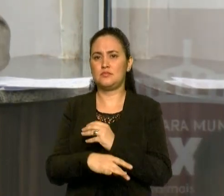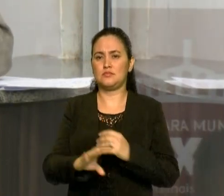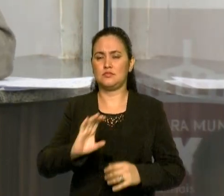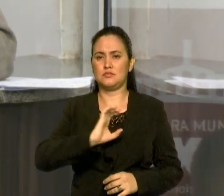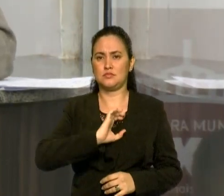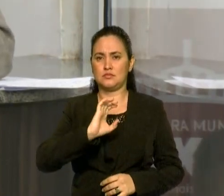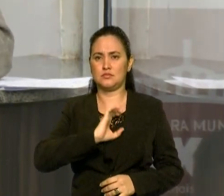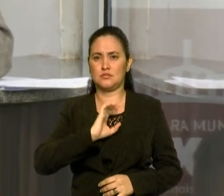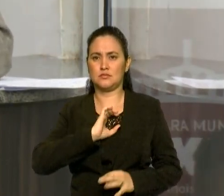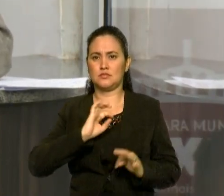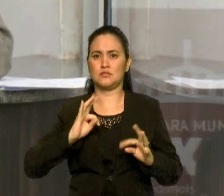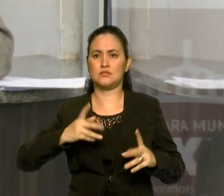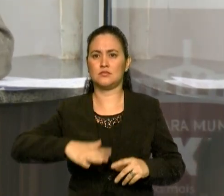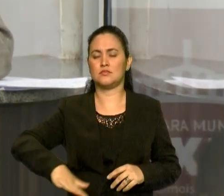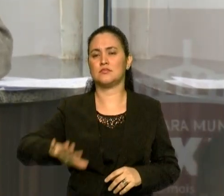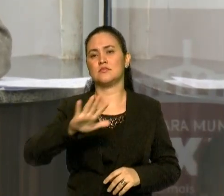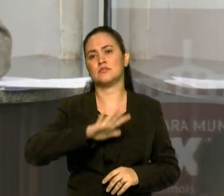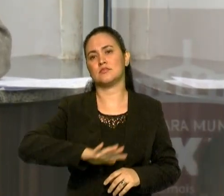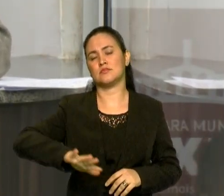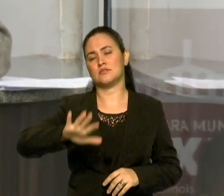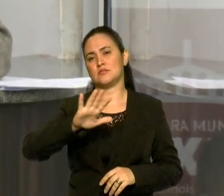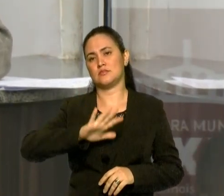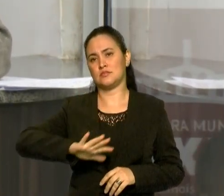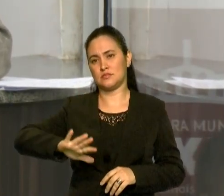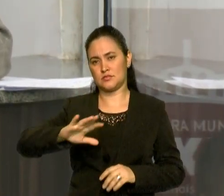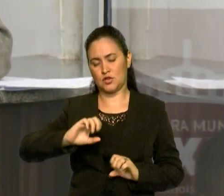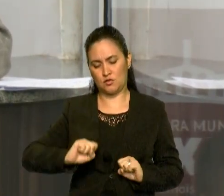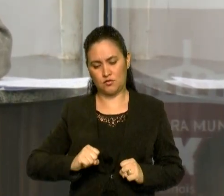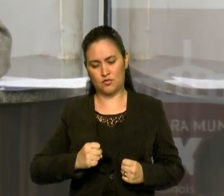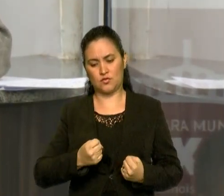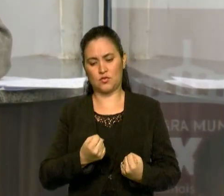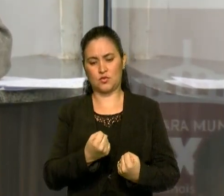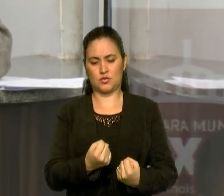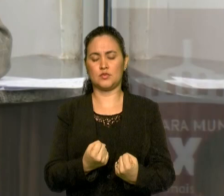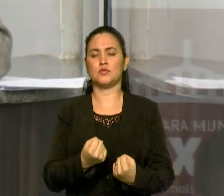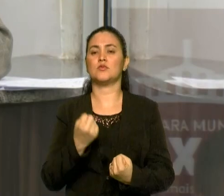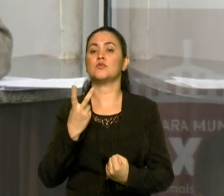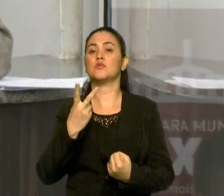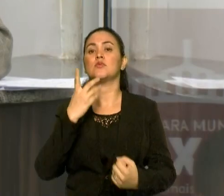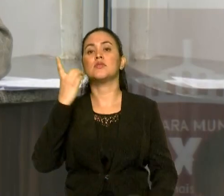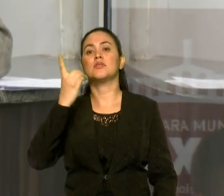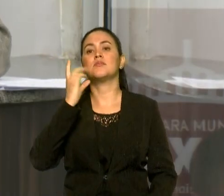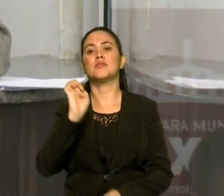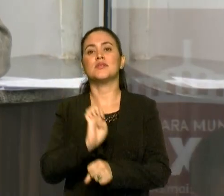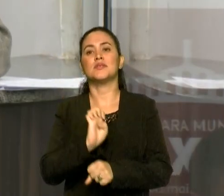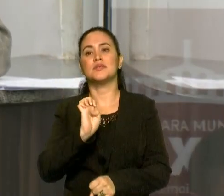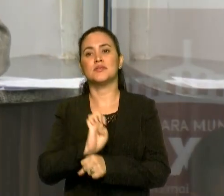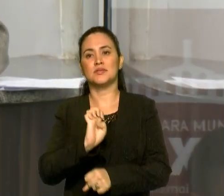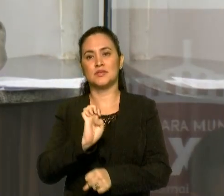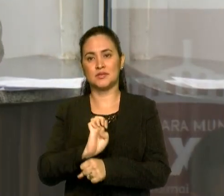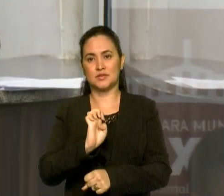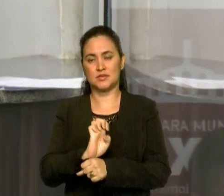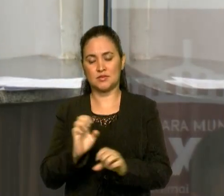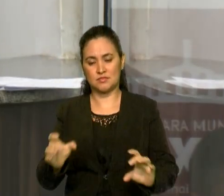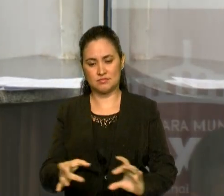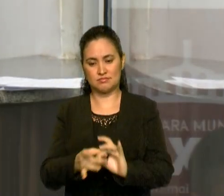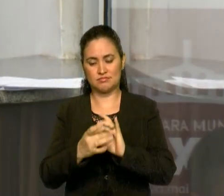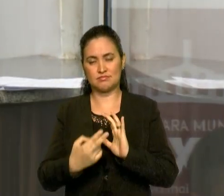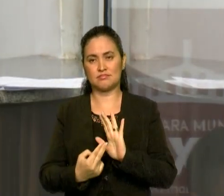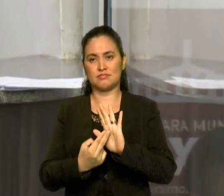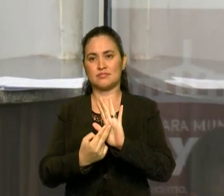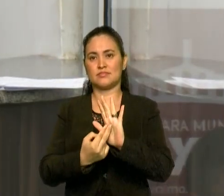nossa região, a gente entra com força, a gente entra como duas deputadas estaduais, somando e